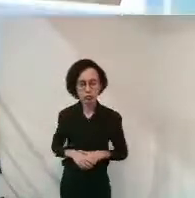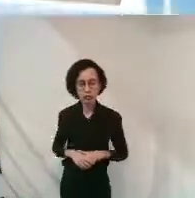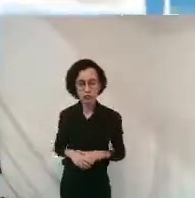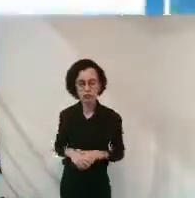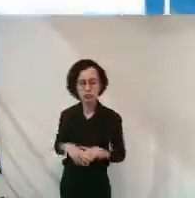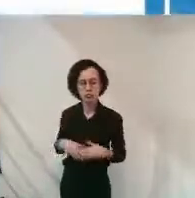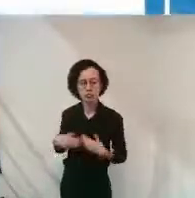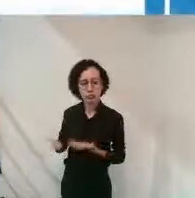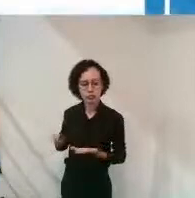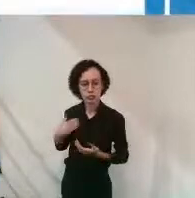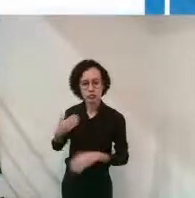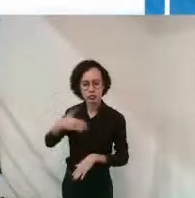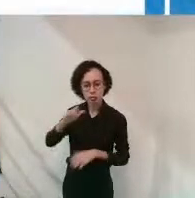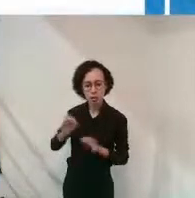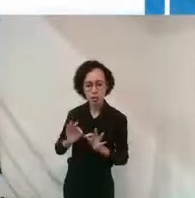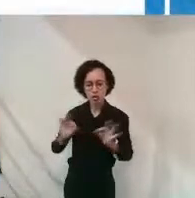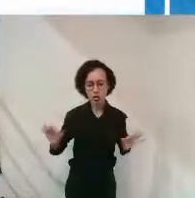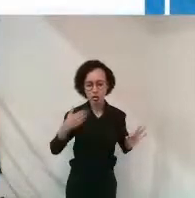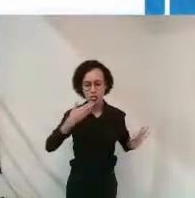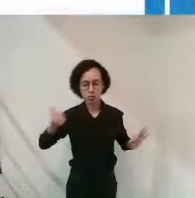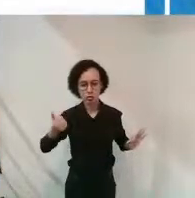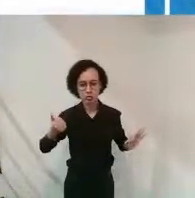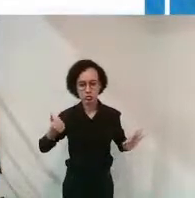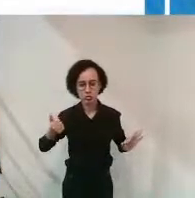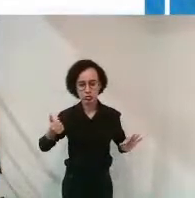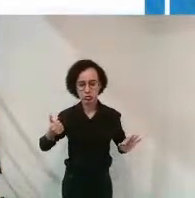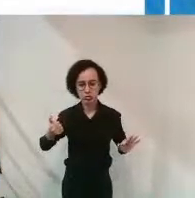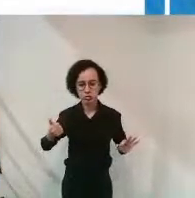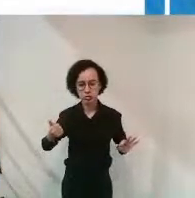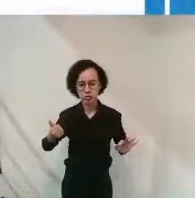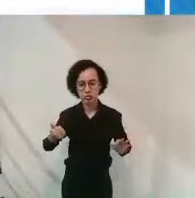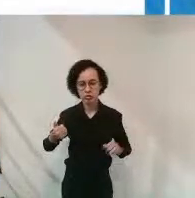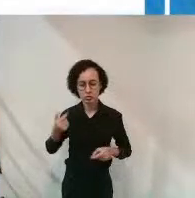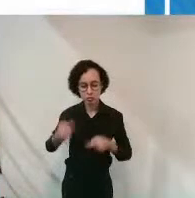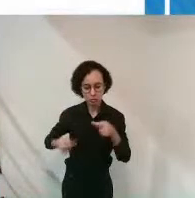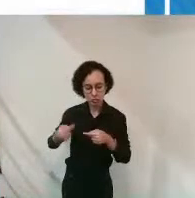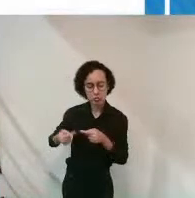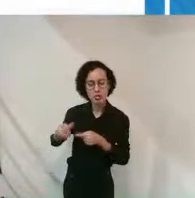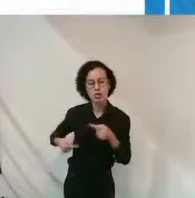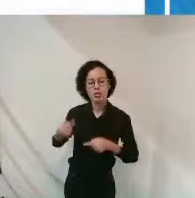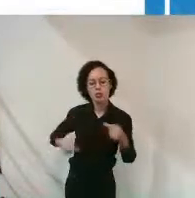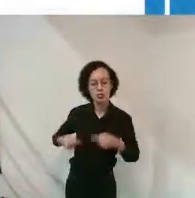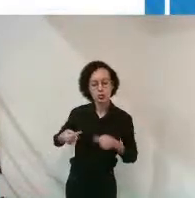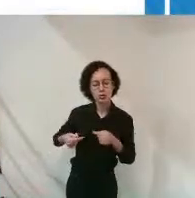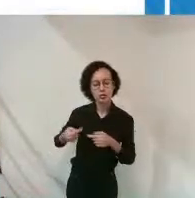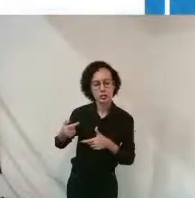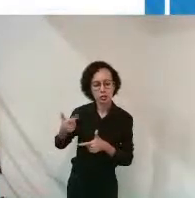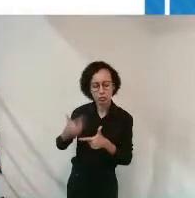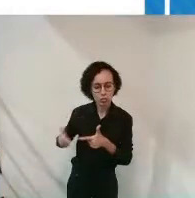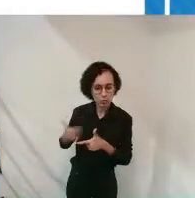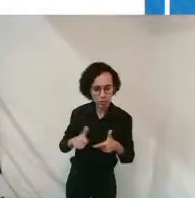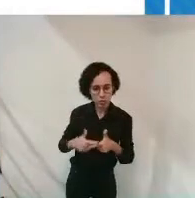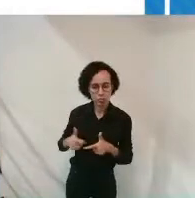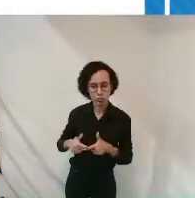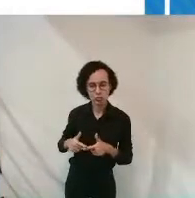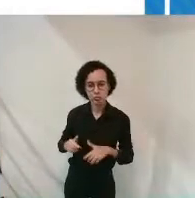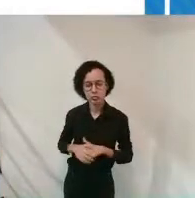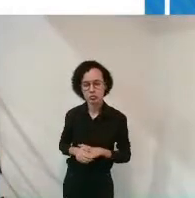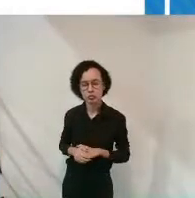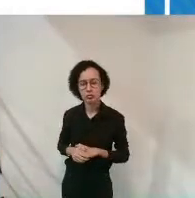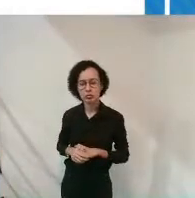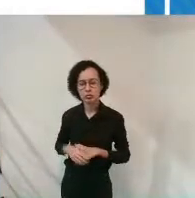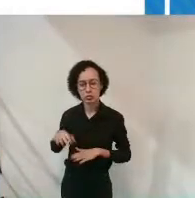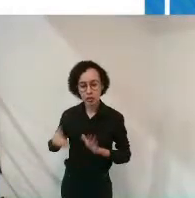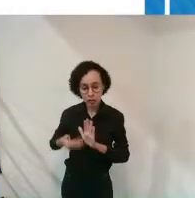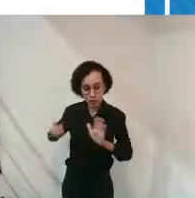Essa, quanto mais longe, melhor. Crise do lixo acontece no município quando acontece o quê? Quando o resíduo está na porta da casa do cidadão. Retirou